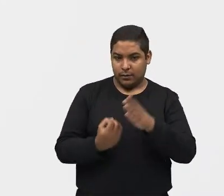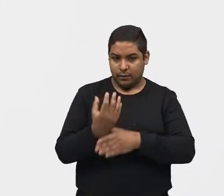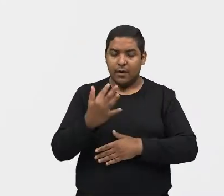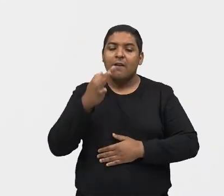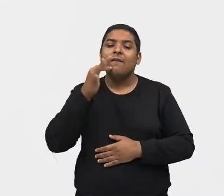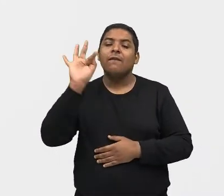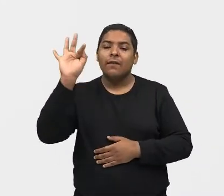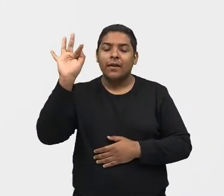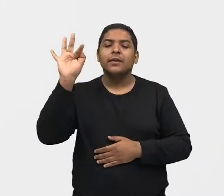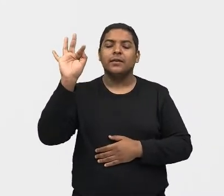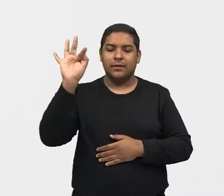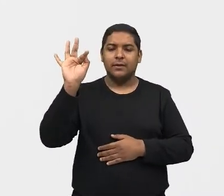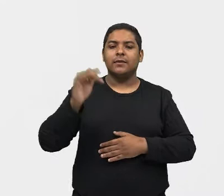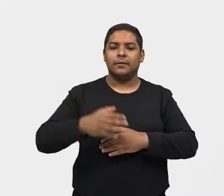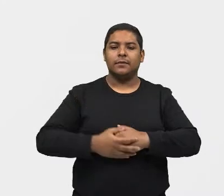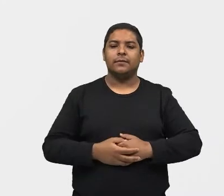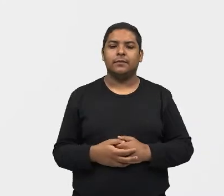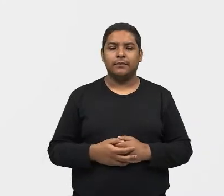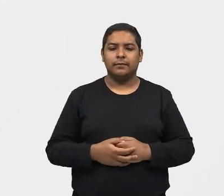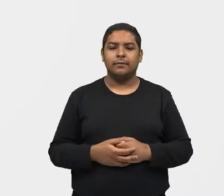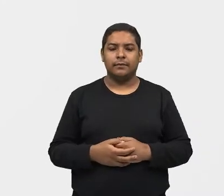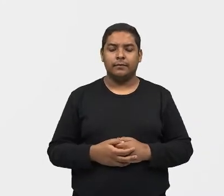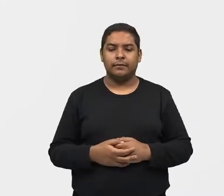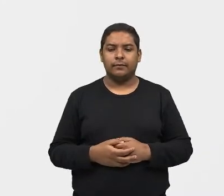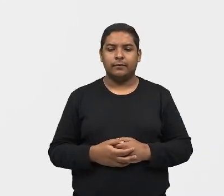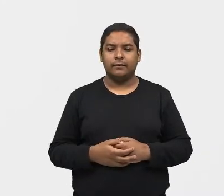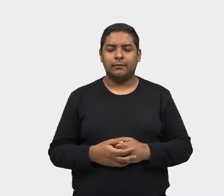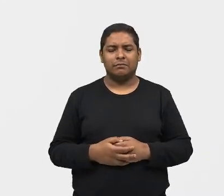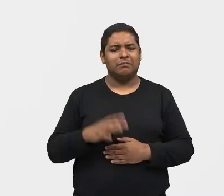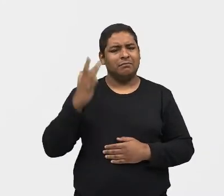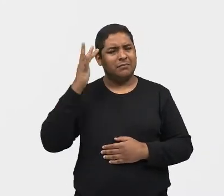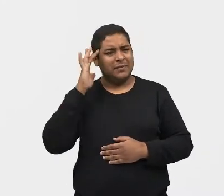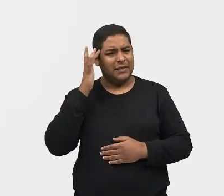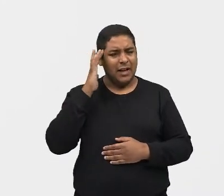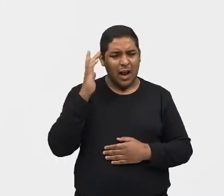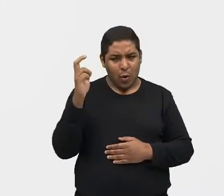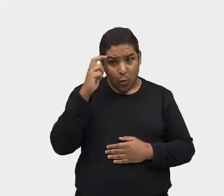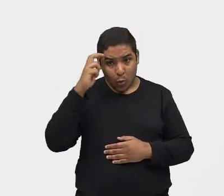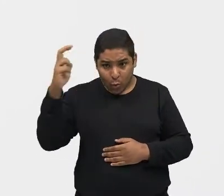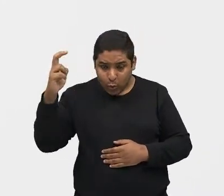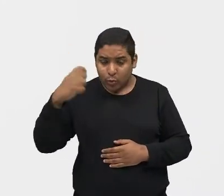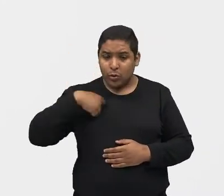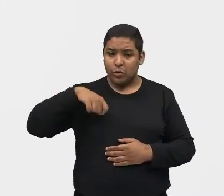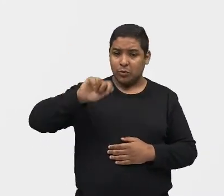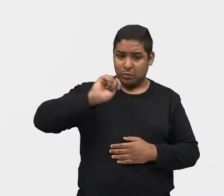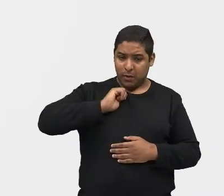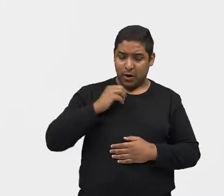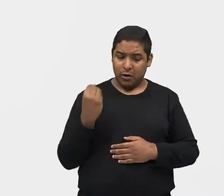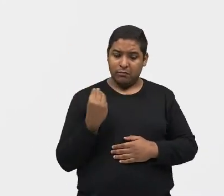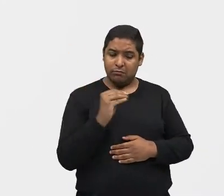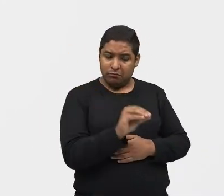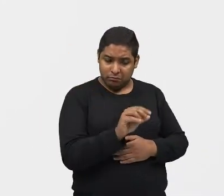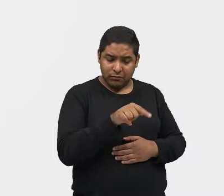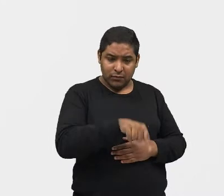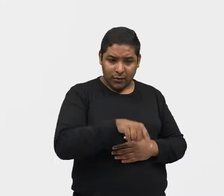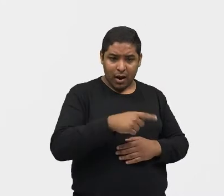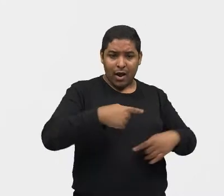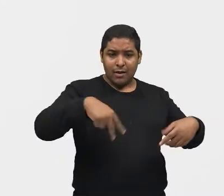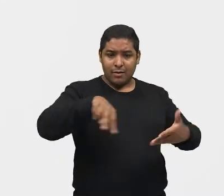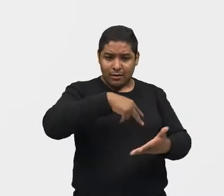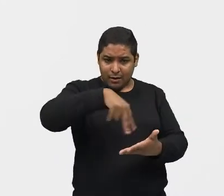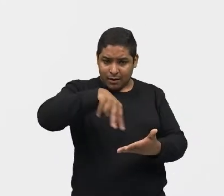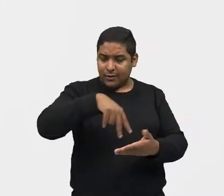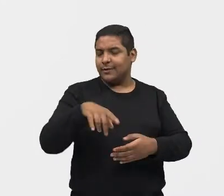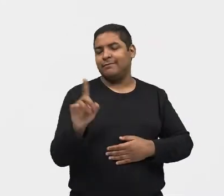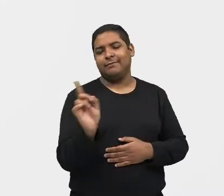por quem? Por um francês. Será que ele pegou somente a cultura espanhola e colocou nessa dança? Não. Claro que tem